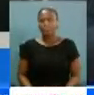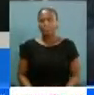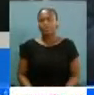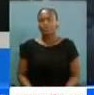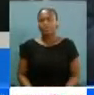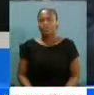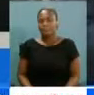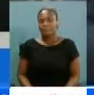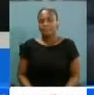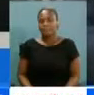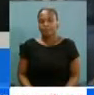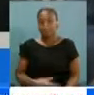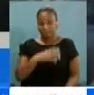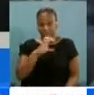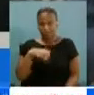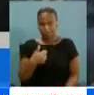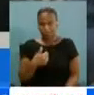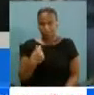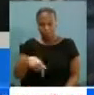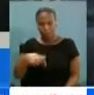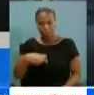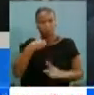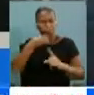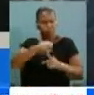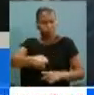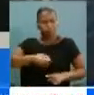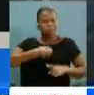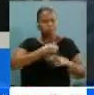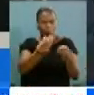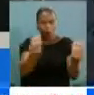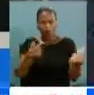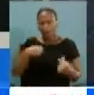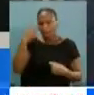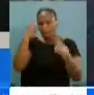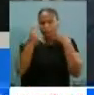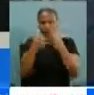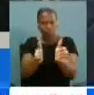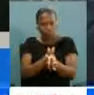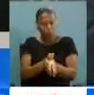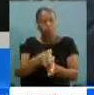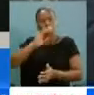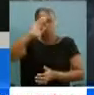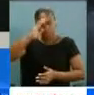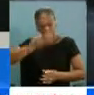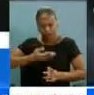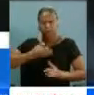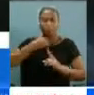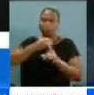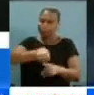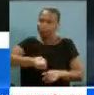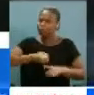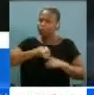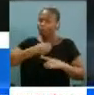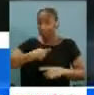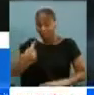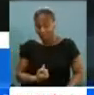cognizant of these challenges. Cabo Verde ainda tem muitos desafios e penso que todos estão cientes desses desafios.